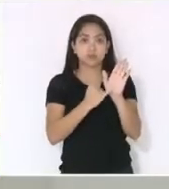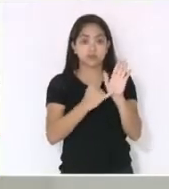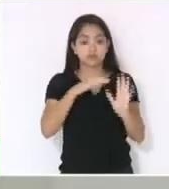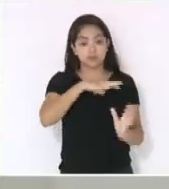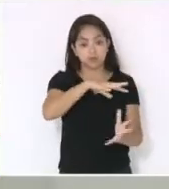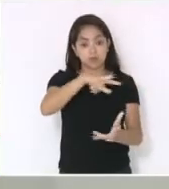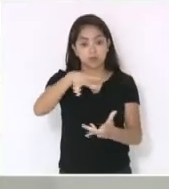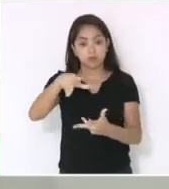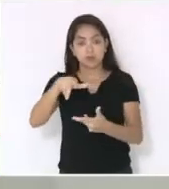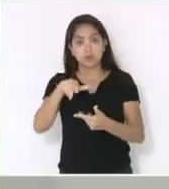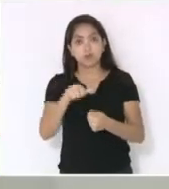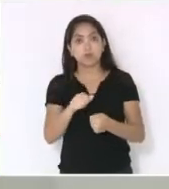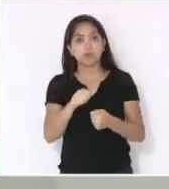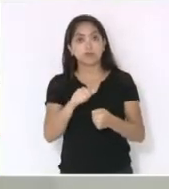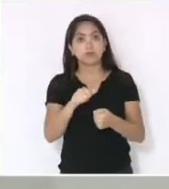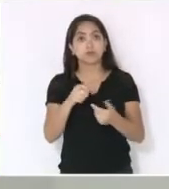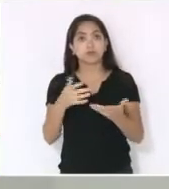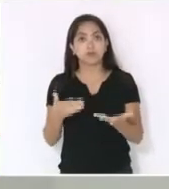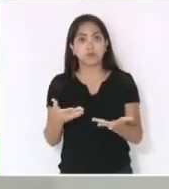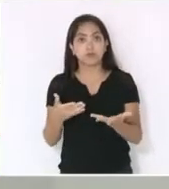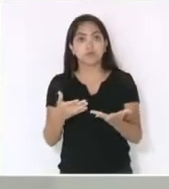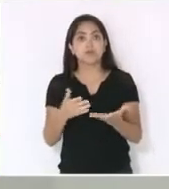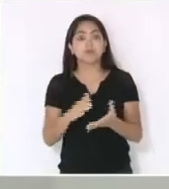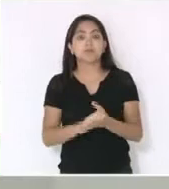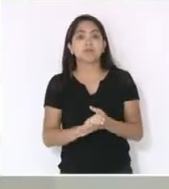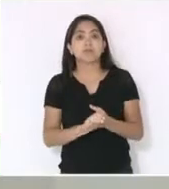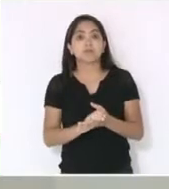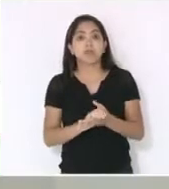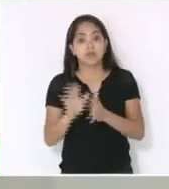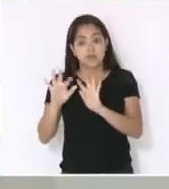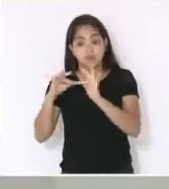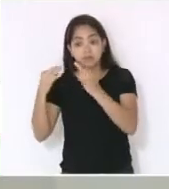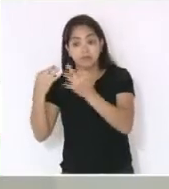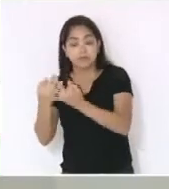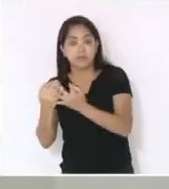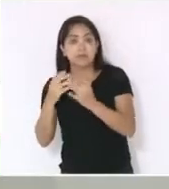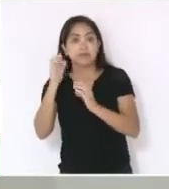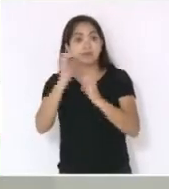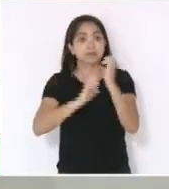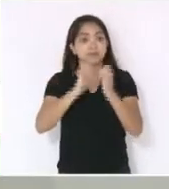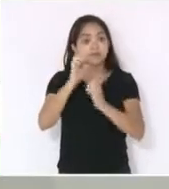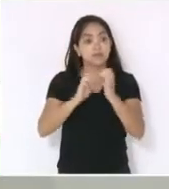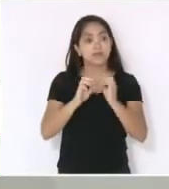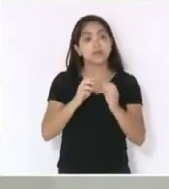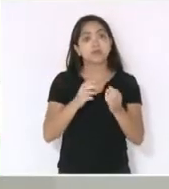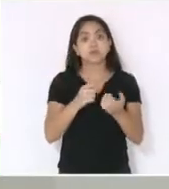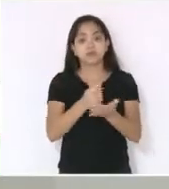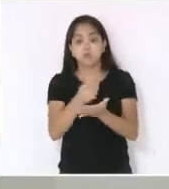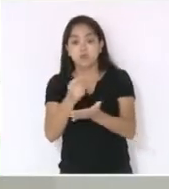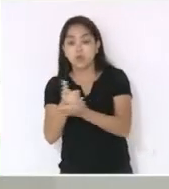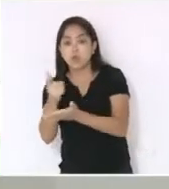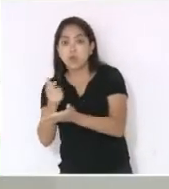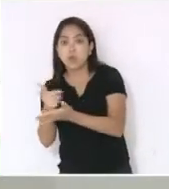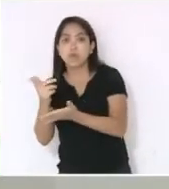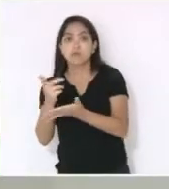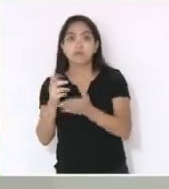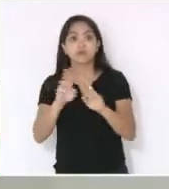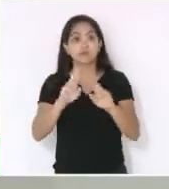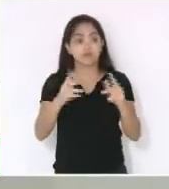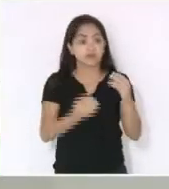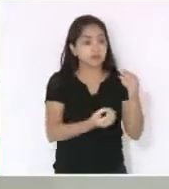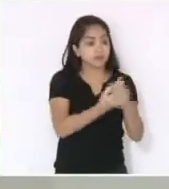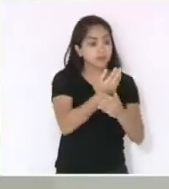aquele sobre a renda e o consumo das famílias e as empresas, e não sobre a produção. Quando